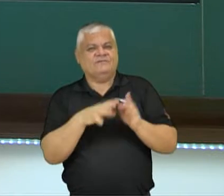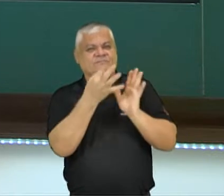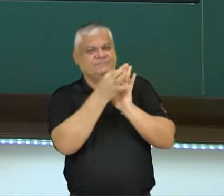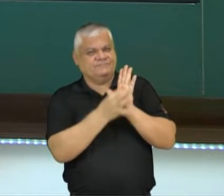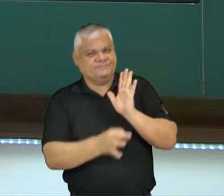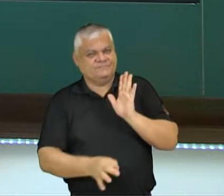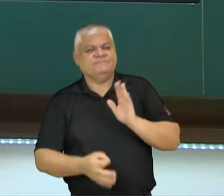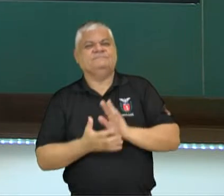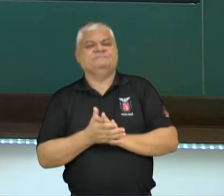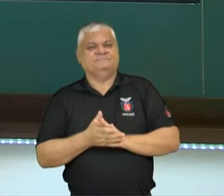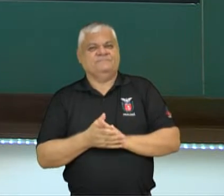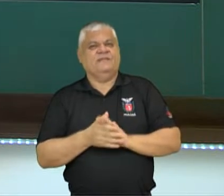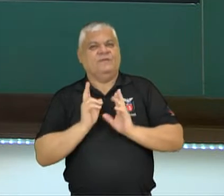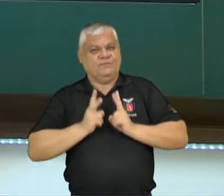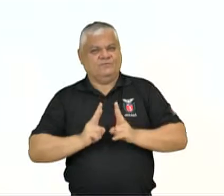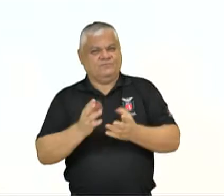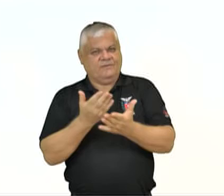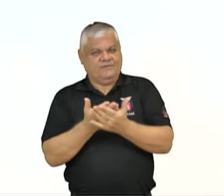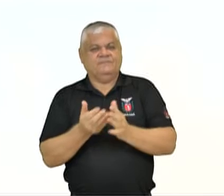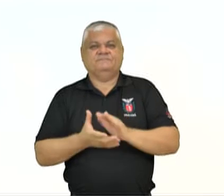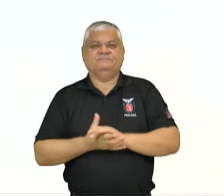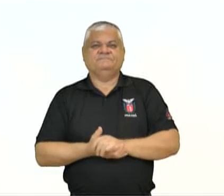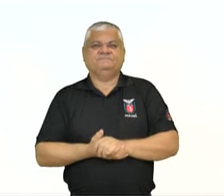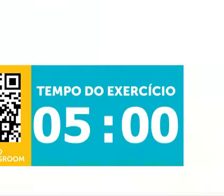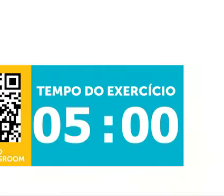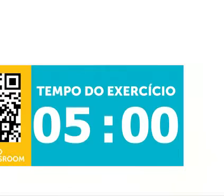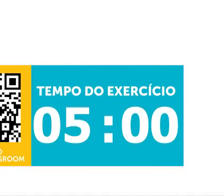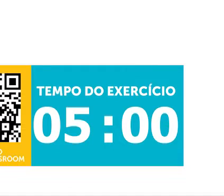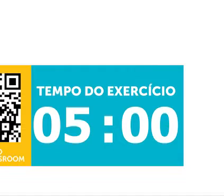nossa correção e continuação.